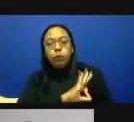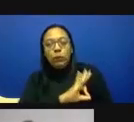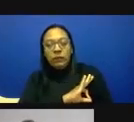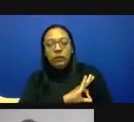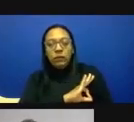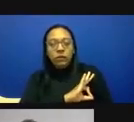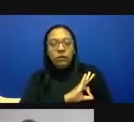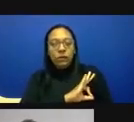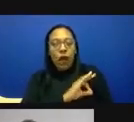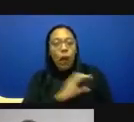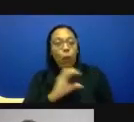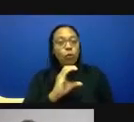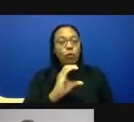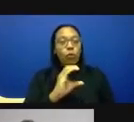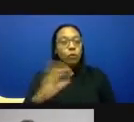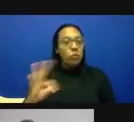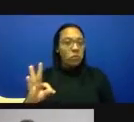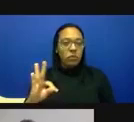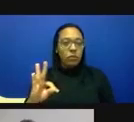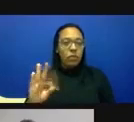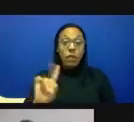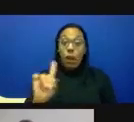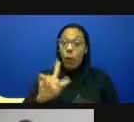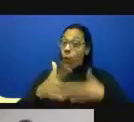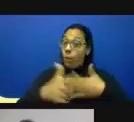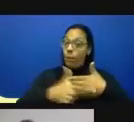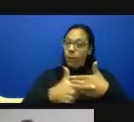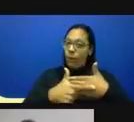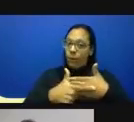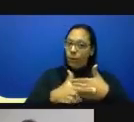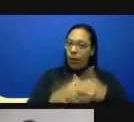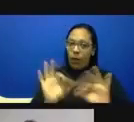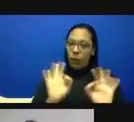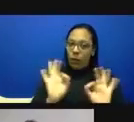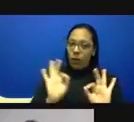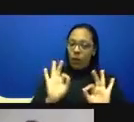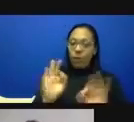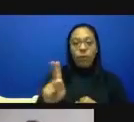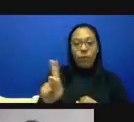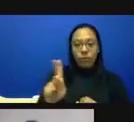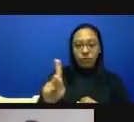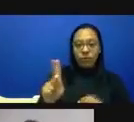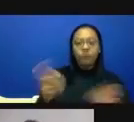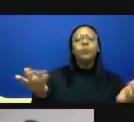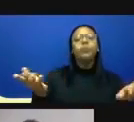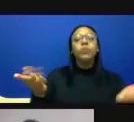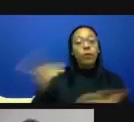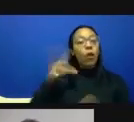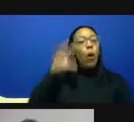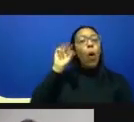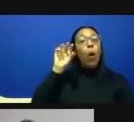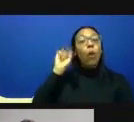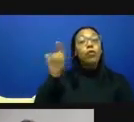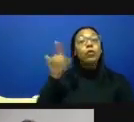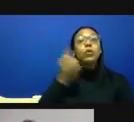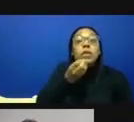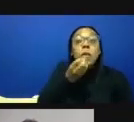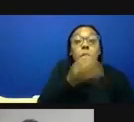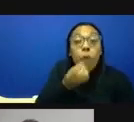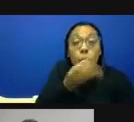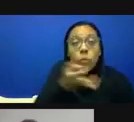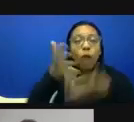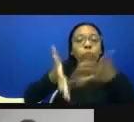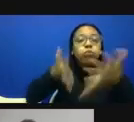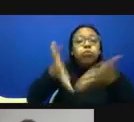conselho tutelar, não é papel de ninguém, nem do professor, inclusive. Ouve o relato espontâneo, anota e faz o encaminhamento para frente.